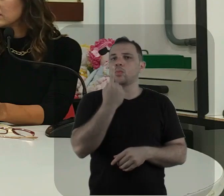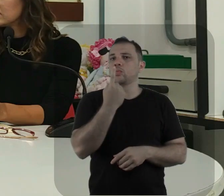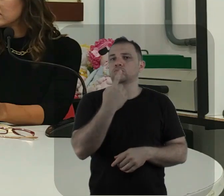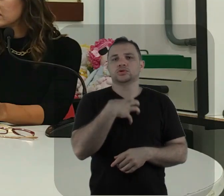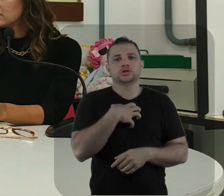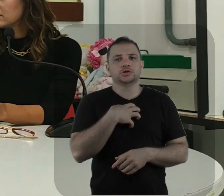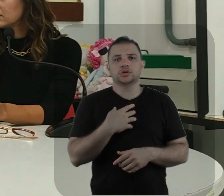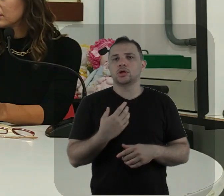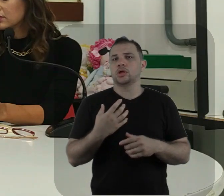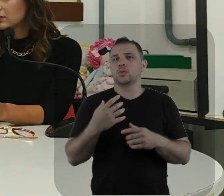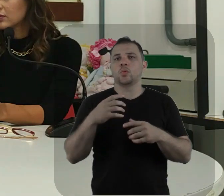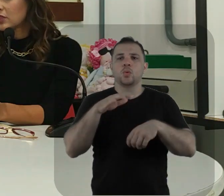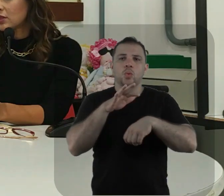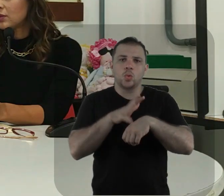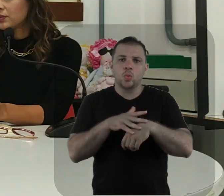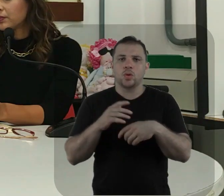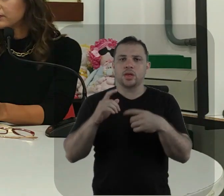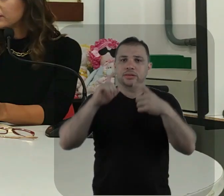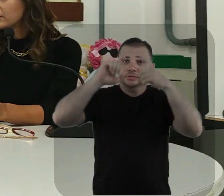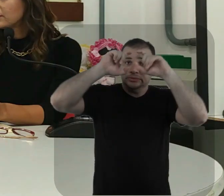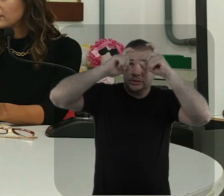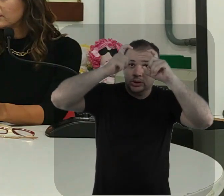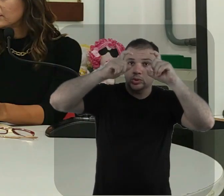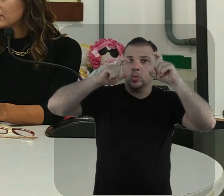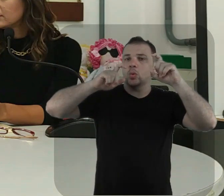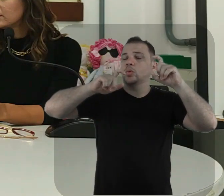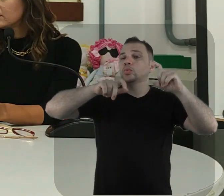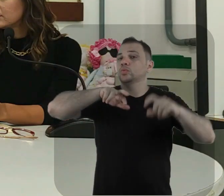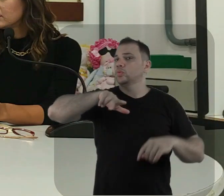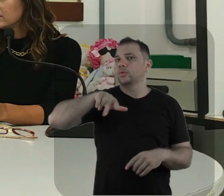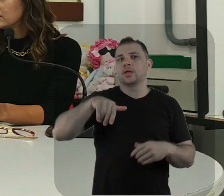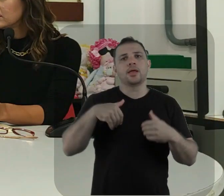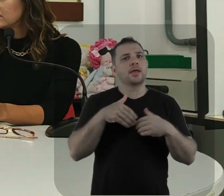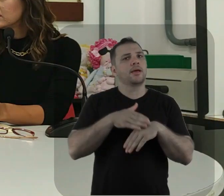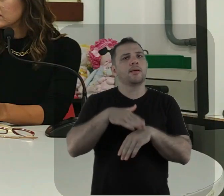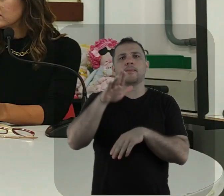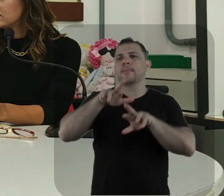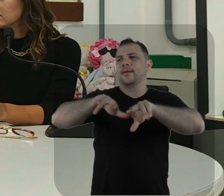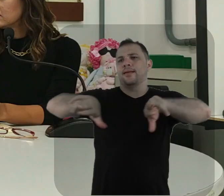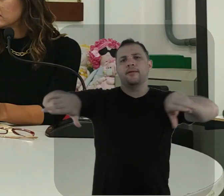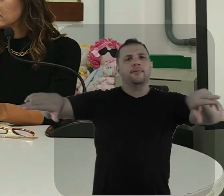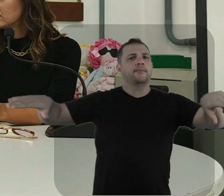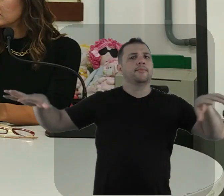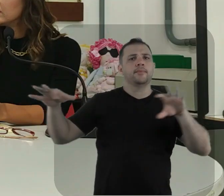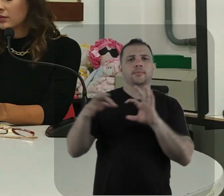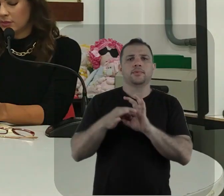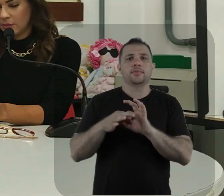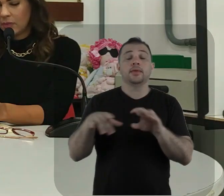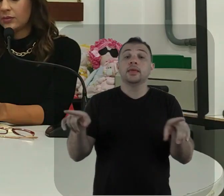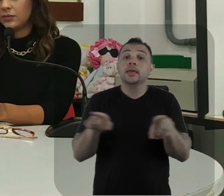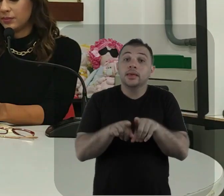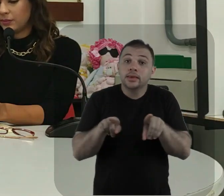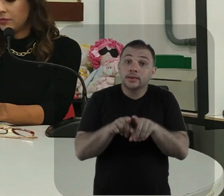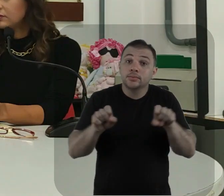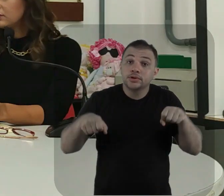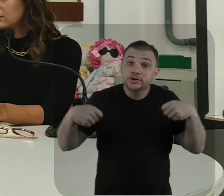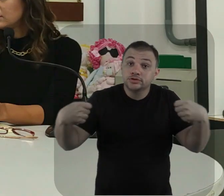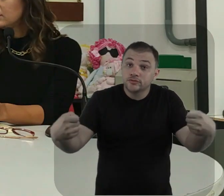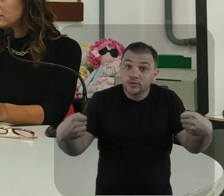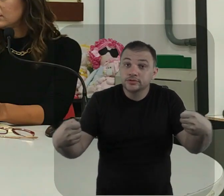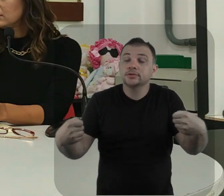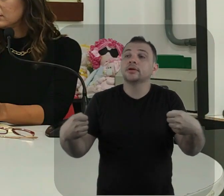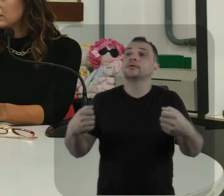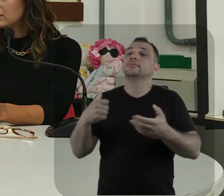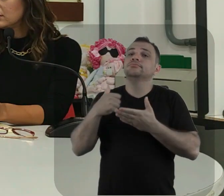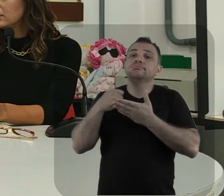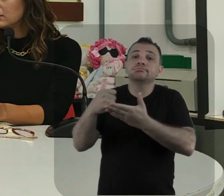sintoma ou aquela doença, aquele transtorno mental. É muito mais amplo. E, inclusive, né, buscar ajuda, quando se fala da psicoterapia, né, a tua